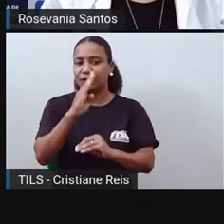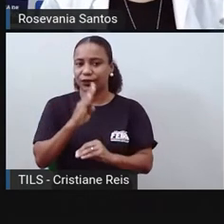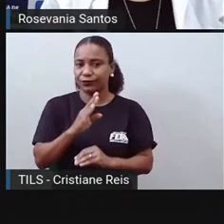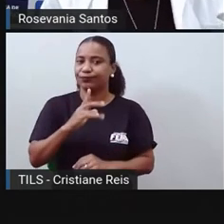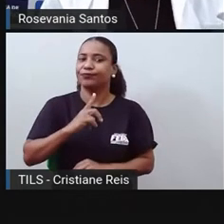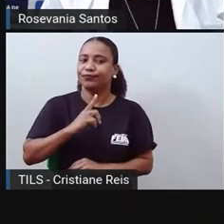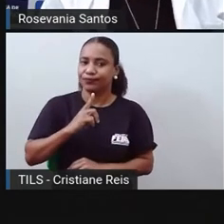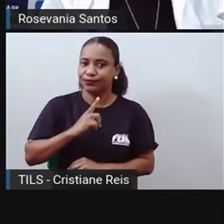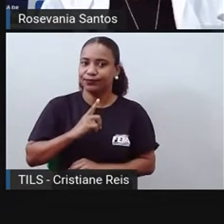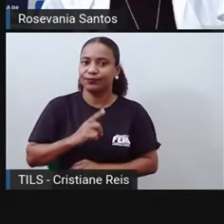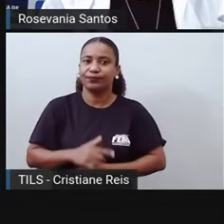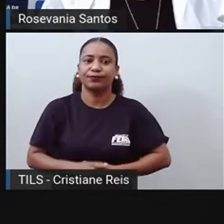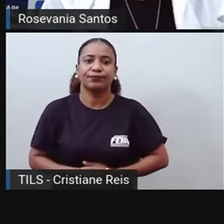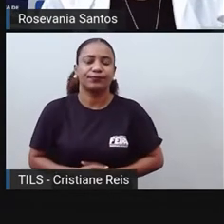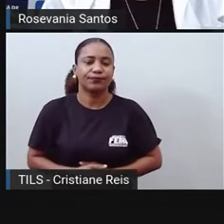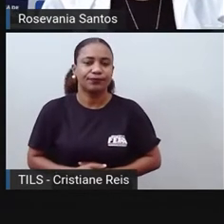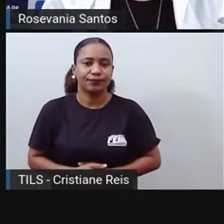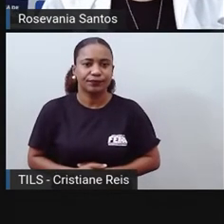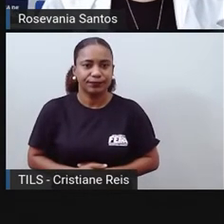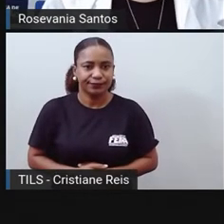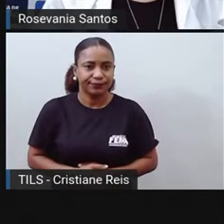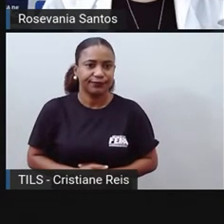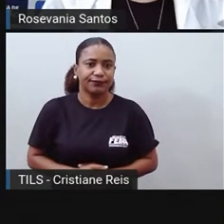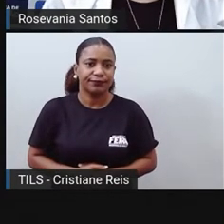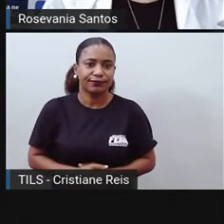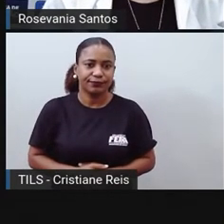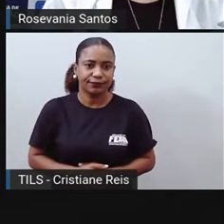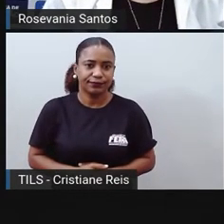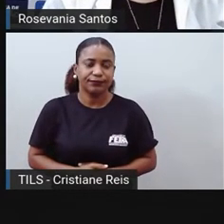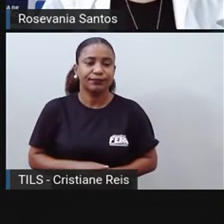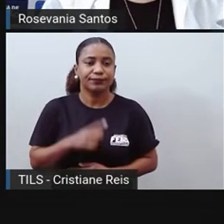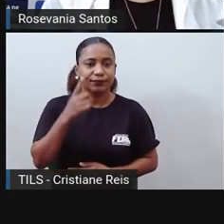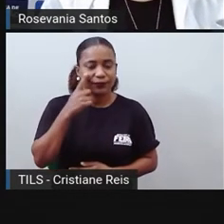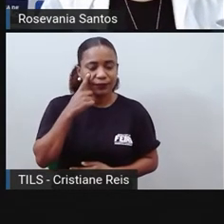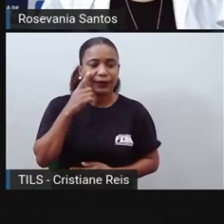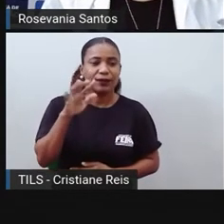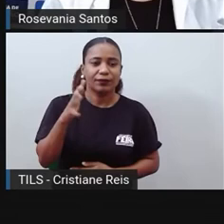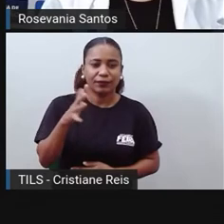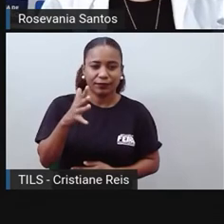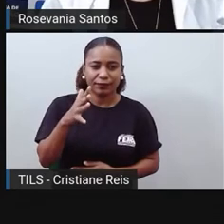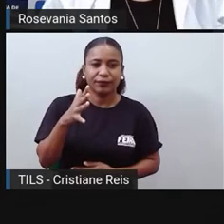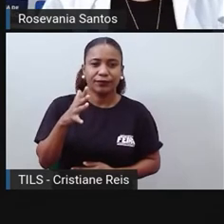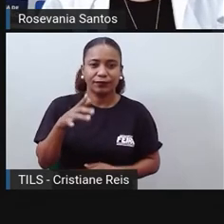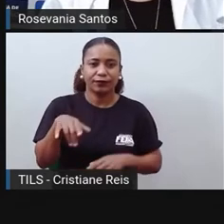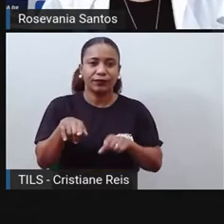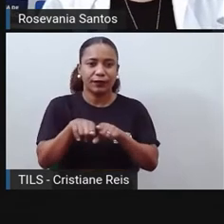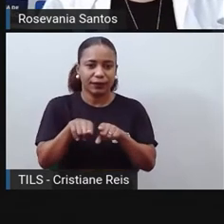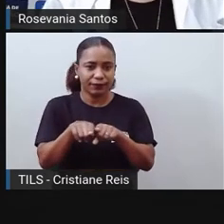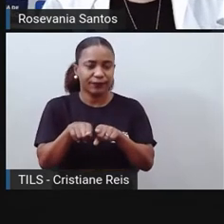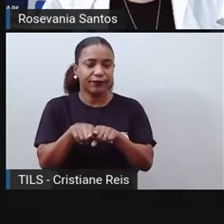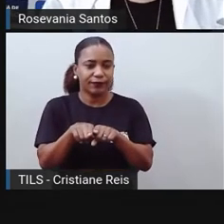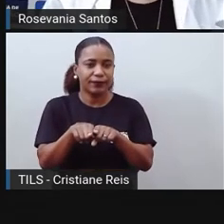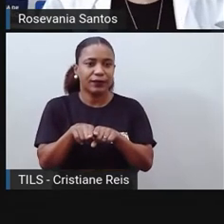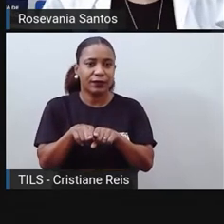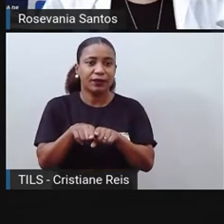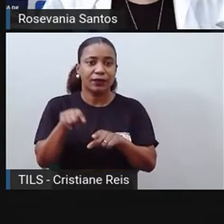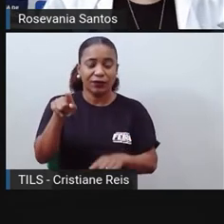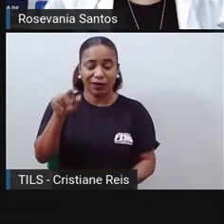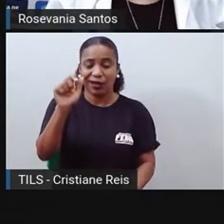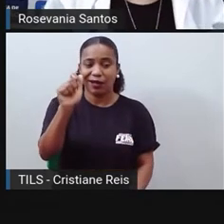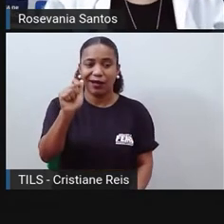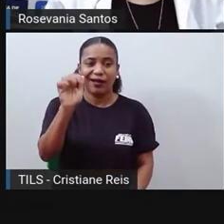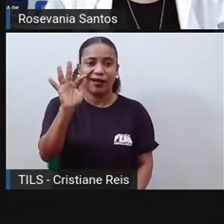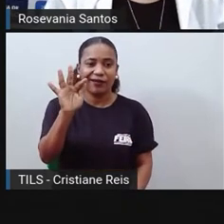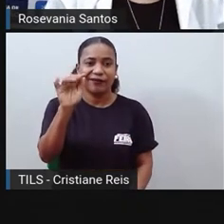Bom, há mais, bora dizer assim, né, não tão recente assim, mas a gente tem, né, a do Afeganistão, que foi,